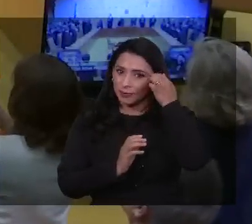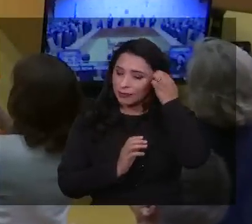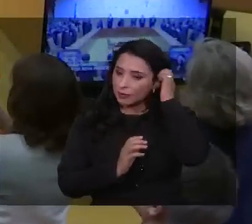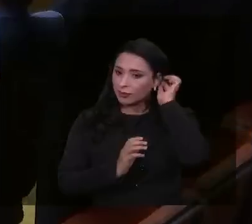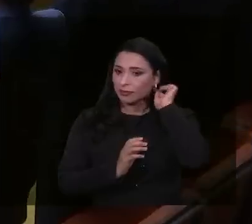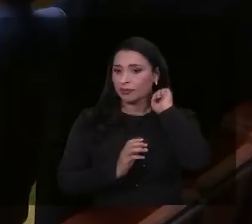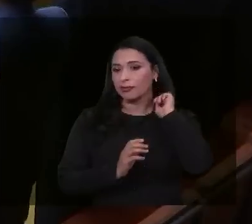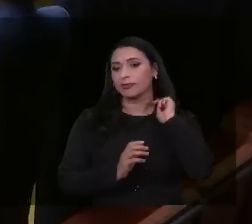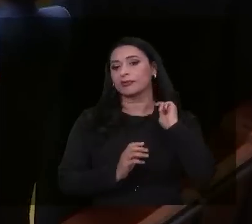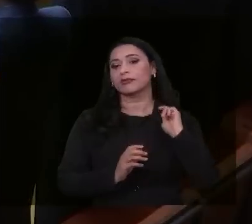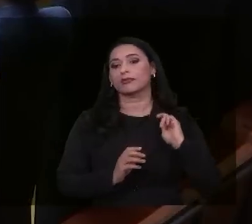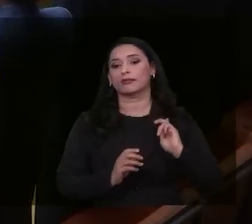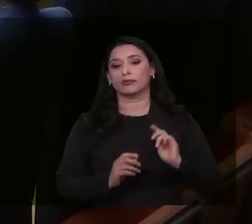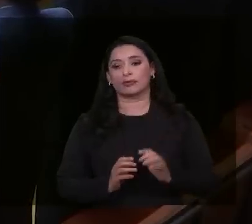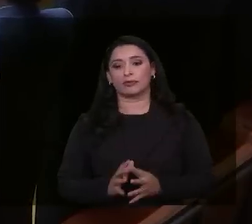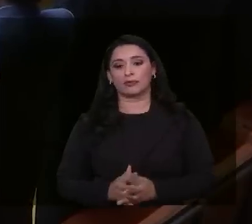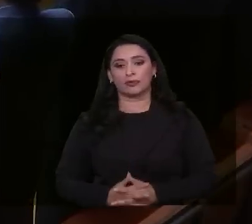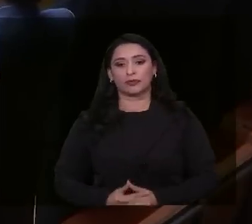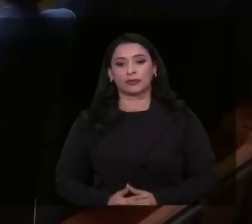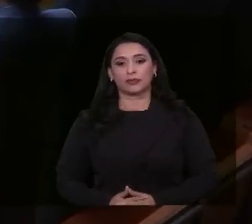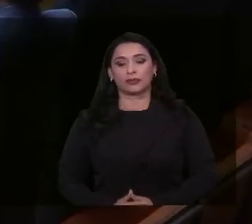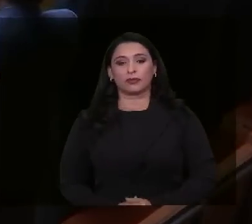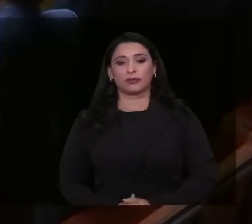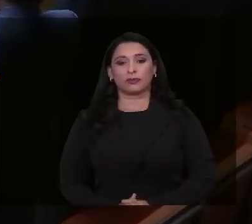Obrigada. Obrigada, senhor.